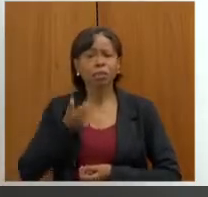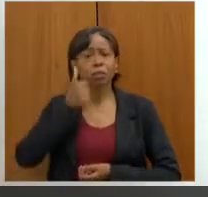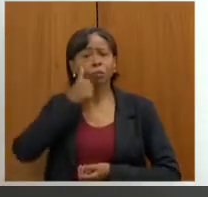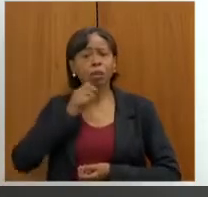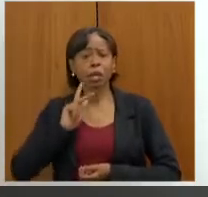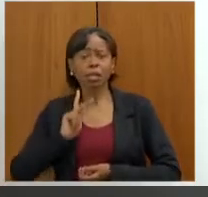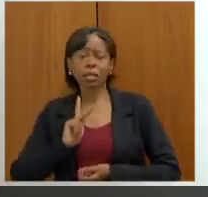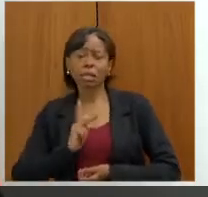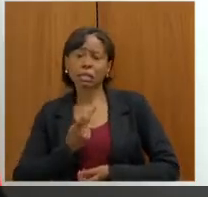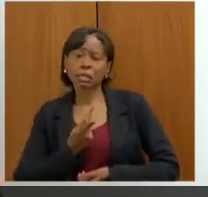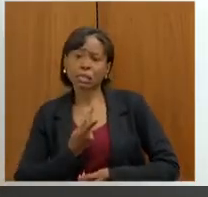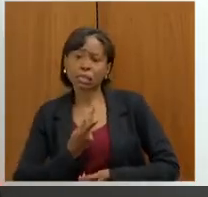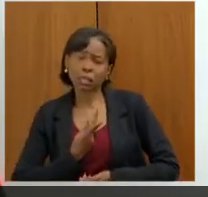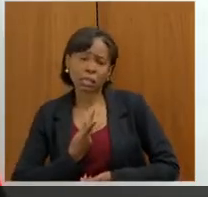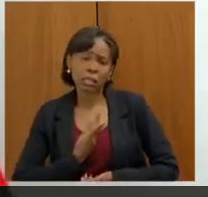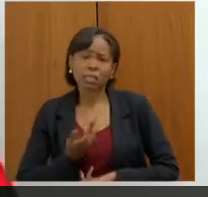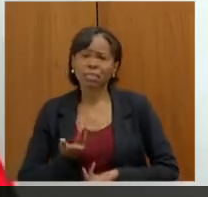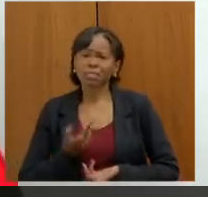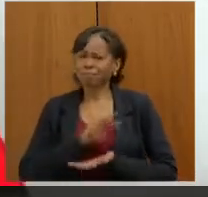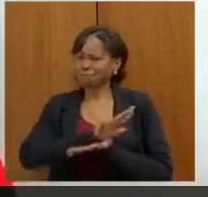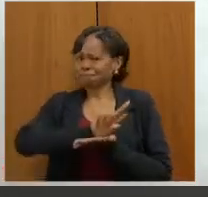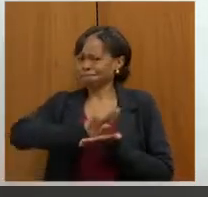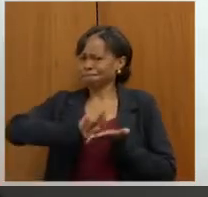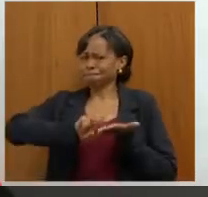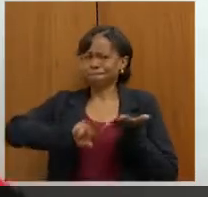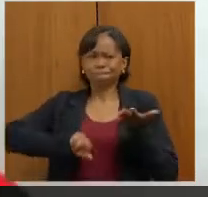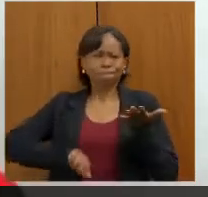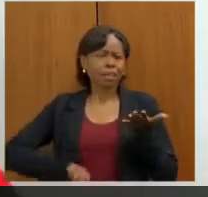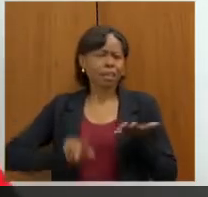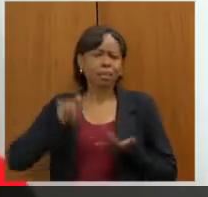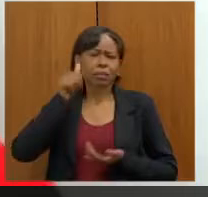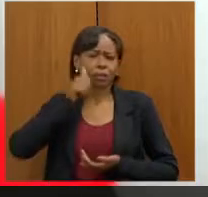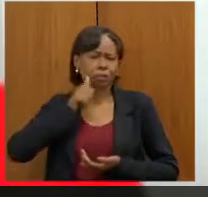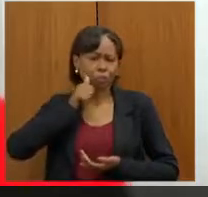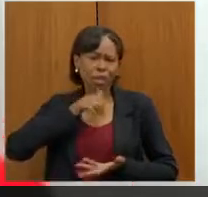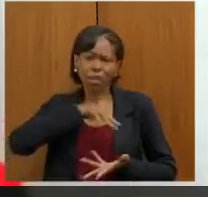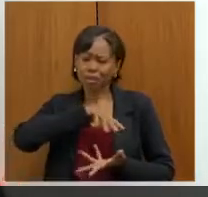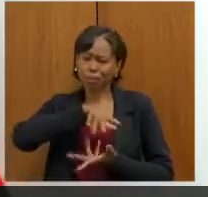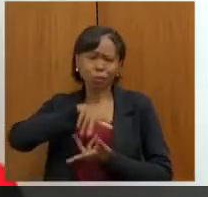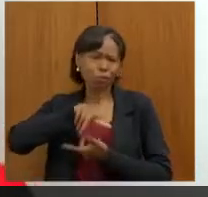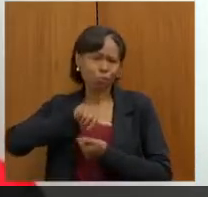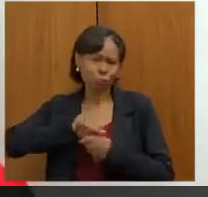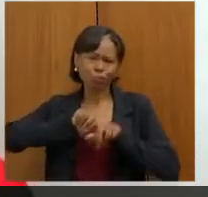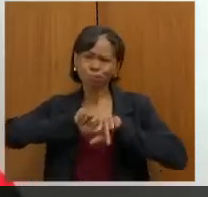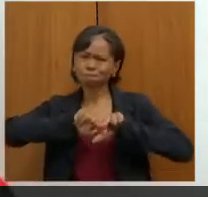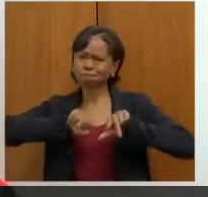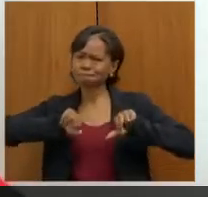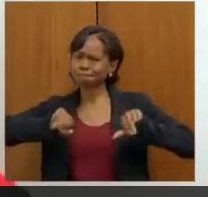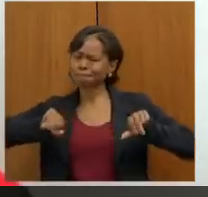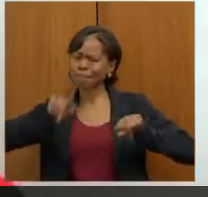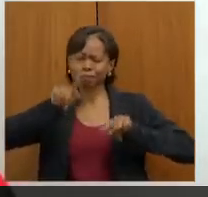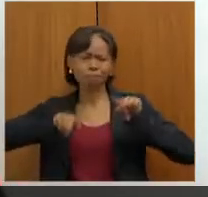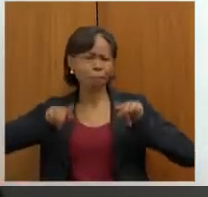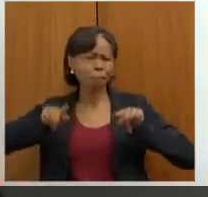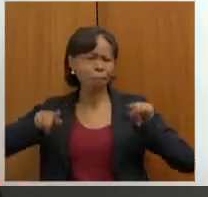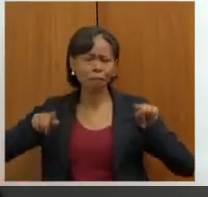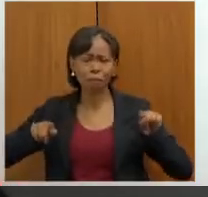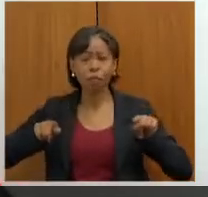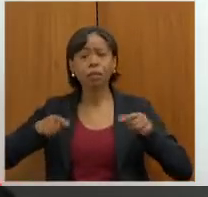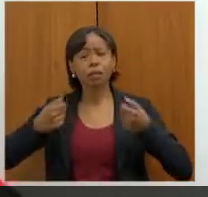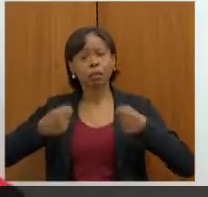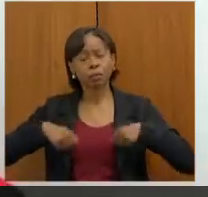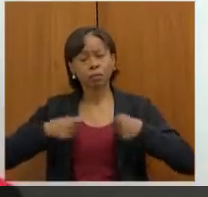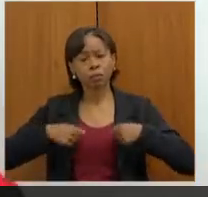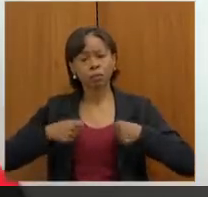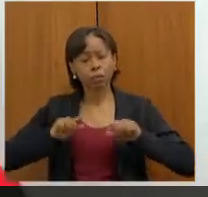estamos falando de um mundo complexo e diverso é o mundo das mulheres e que de fato uma ação Estadual orquestrada pela